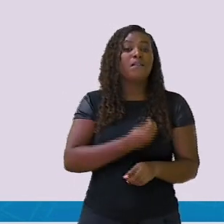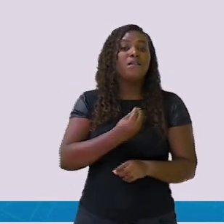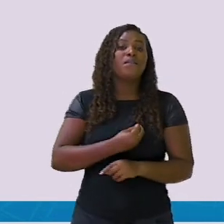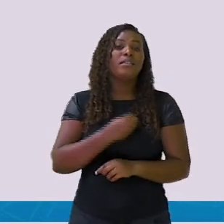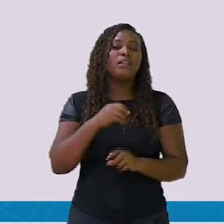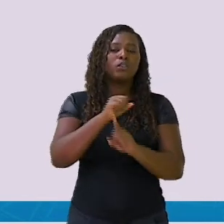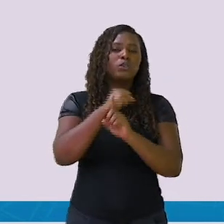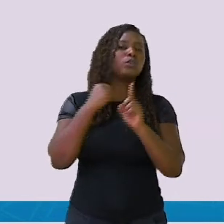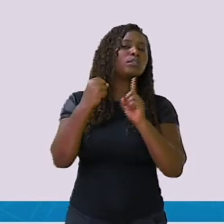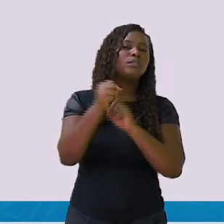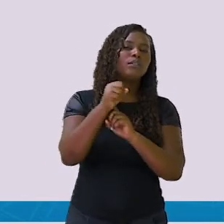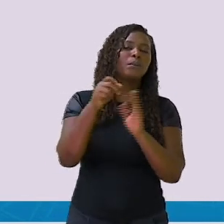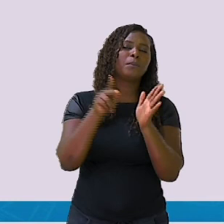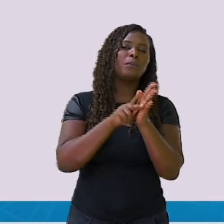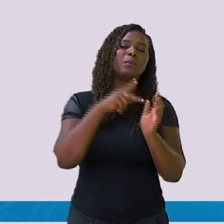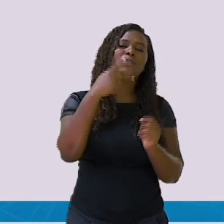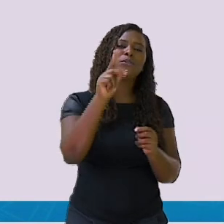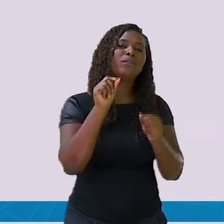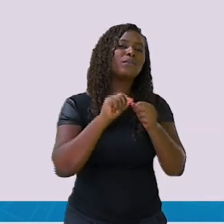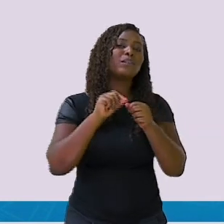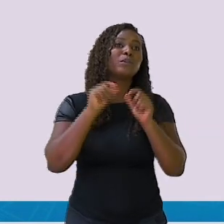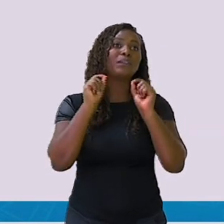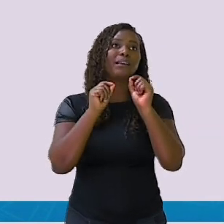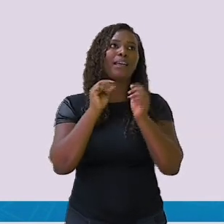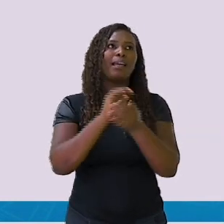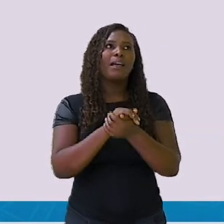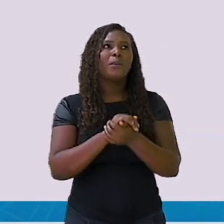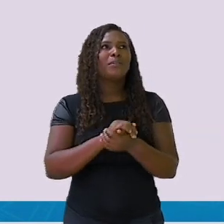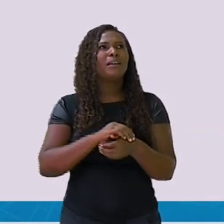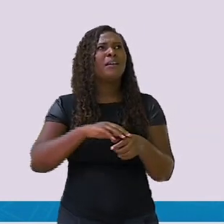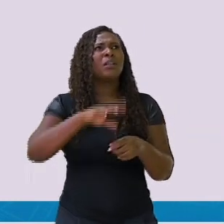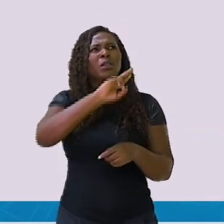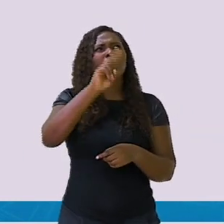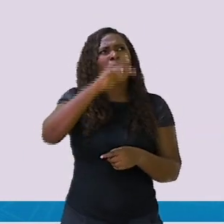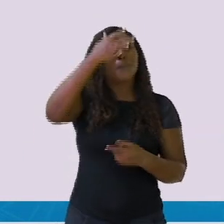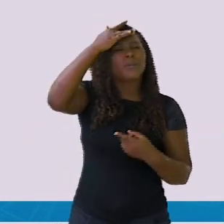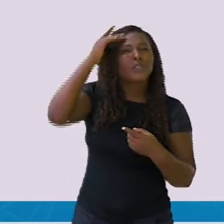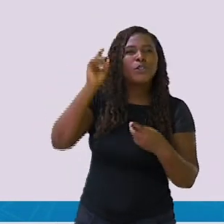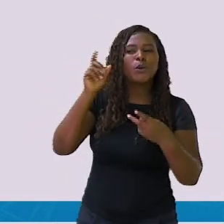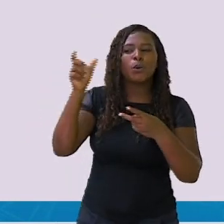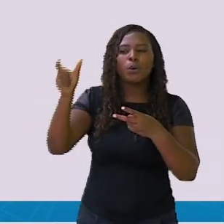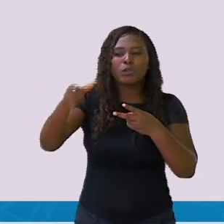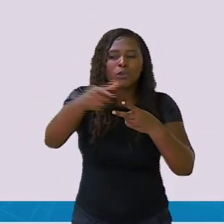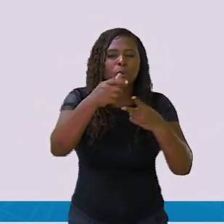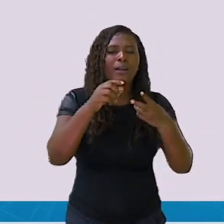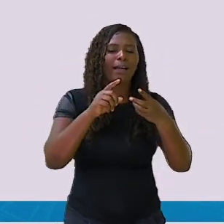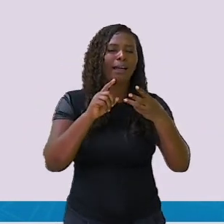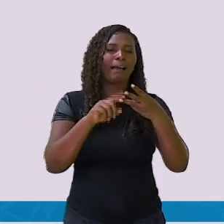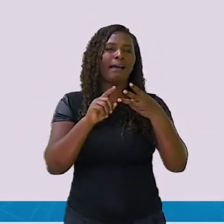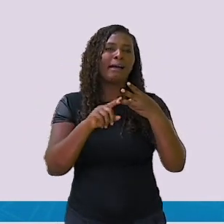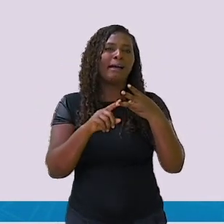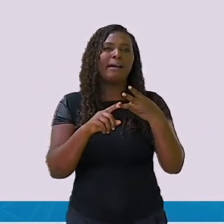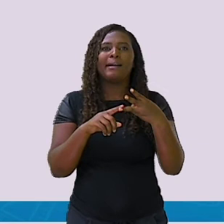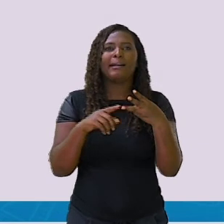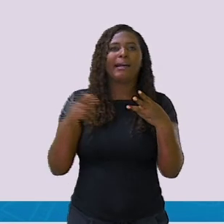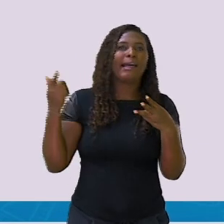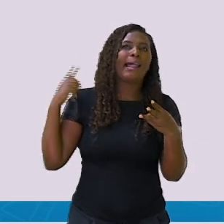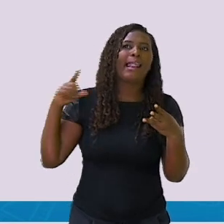recordação de nome de pessoas, de lugares, comunicação de planejamento de atividades, de lazer, né? Então, por